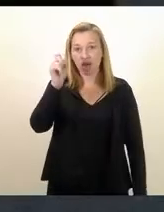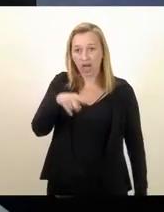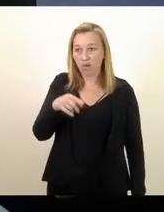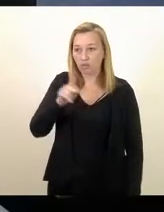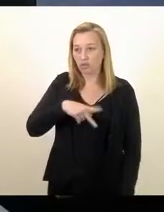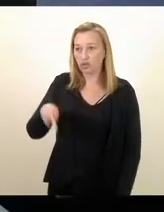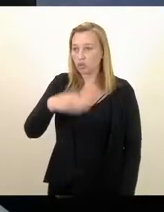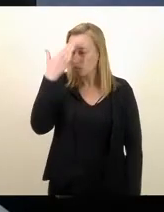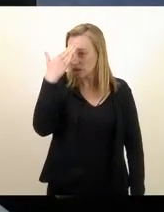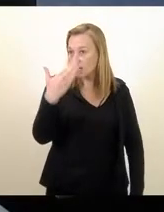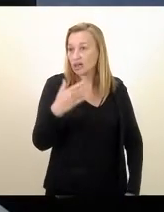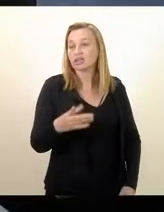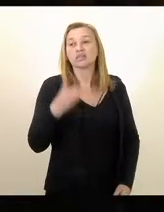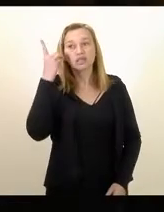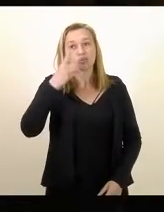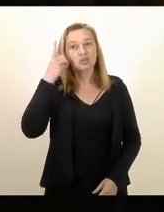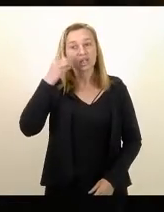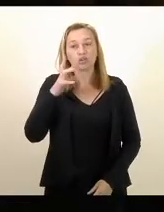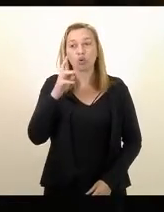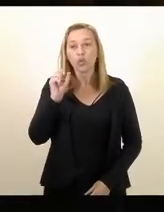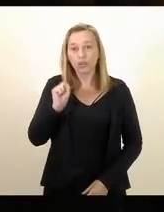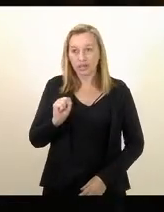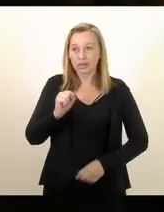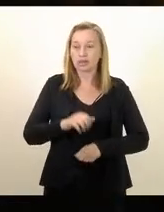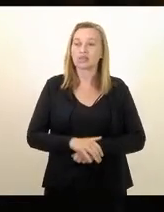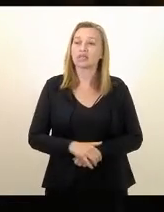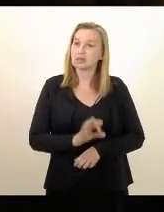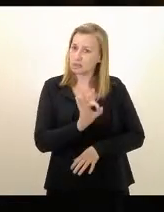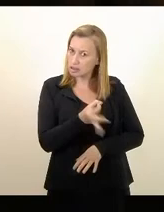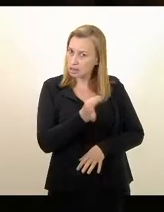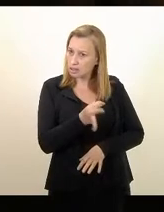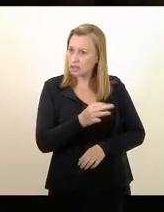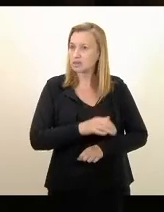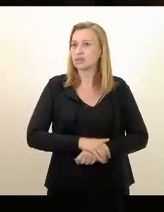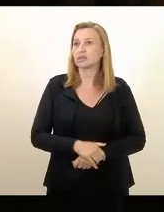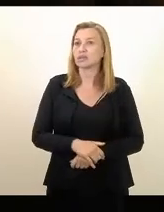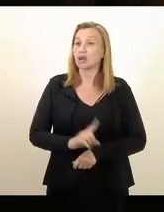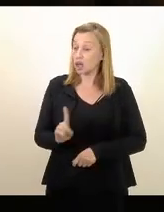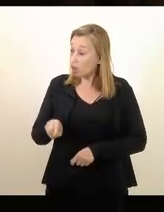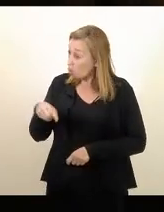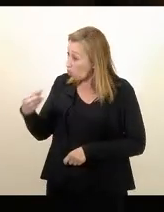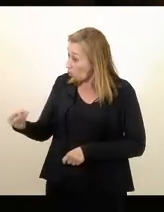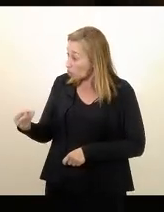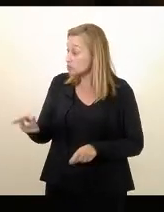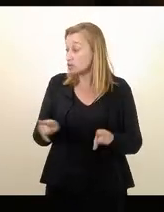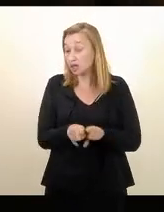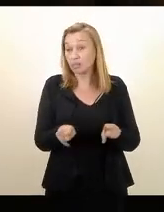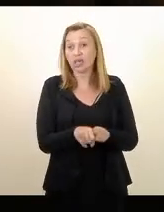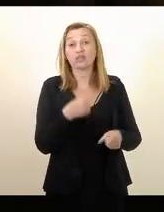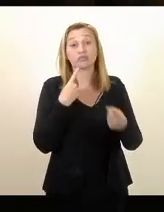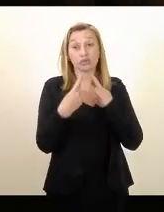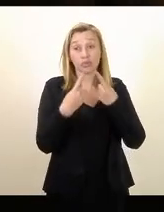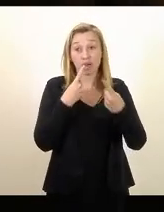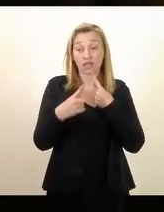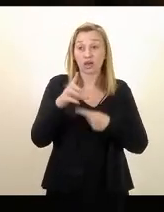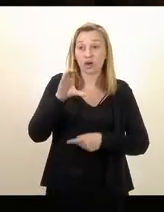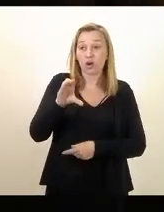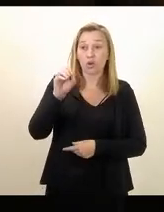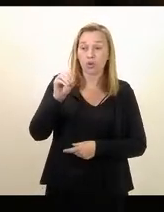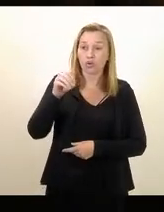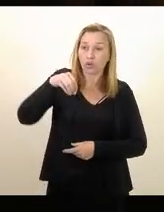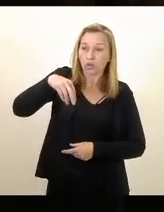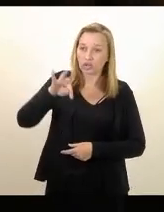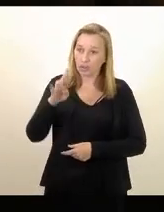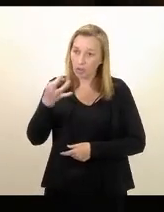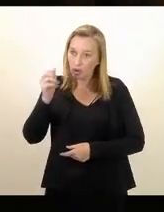obrigado deputado Rubens Bontempo de fato essa é uma outra vertente do debate contemporâneo sobre essa